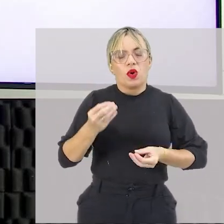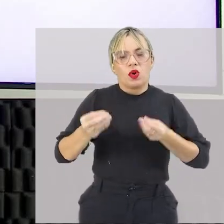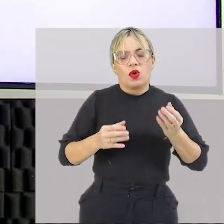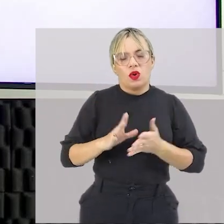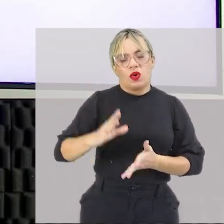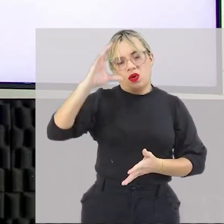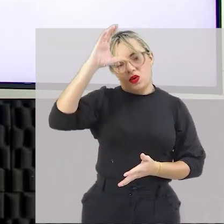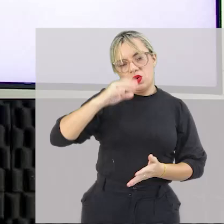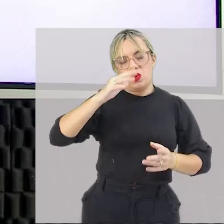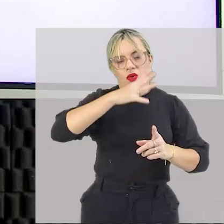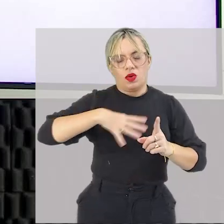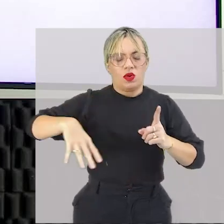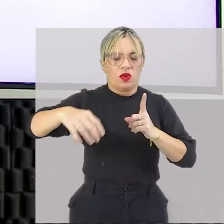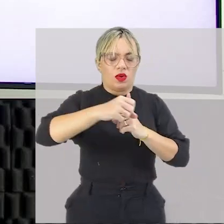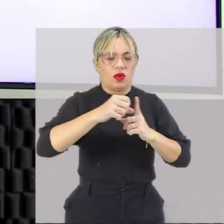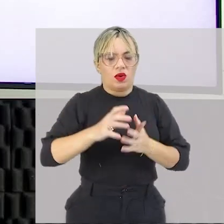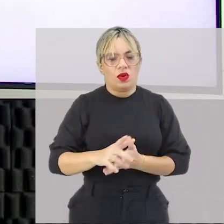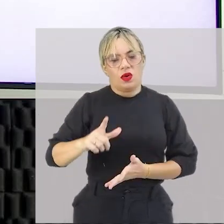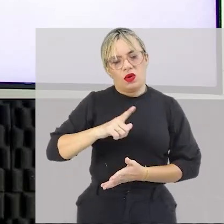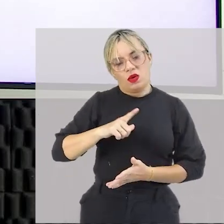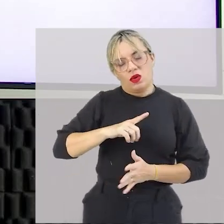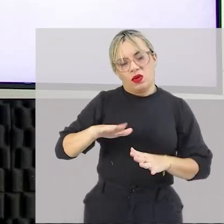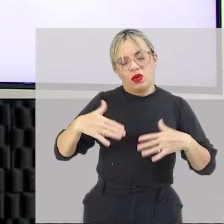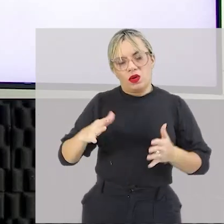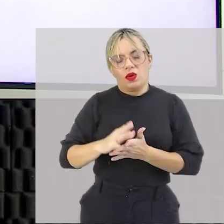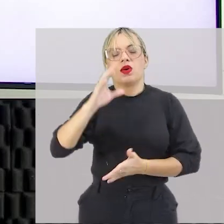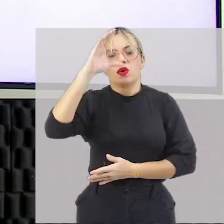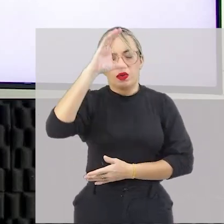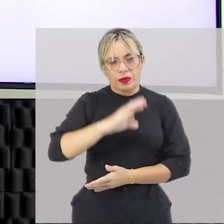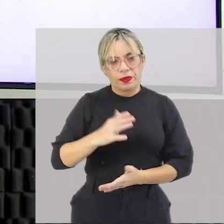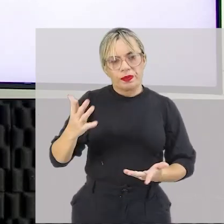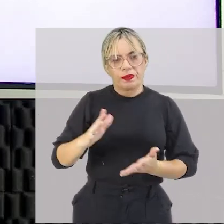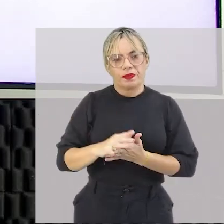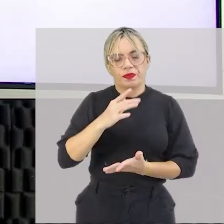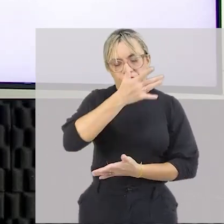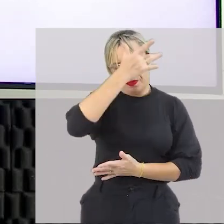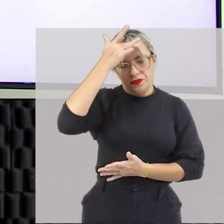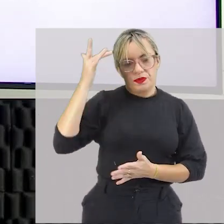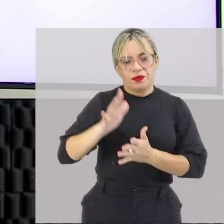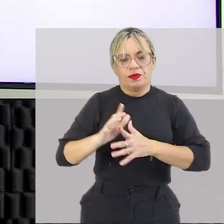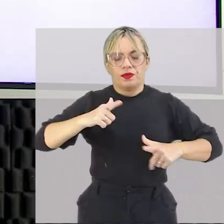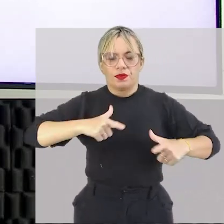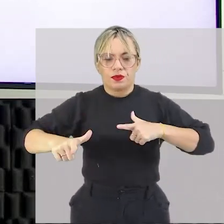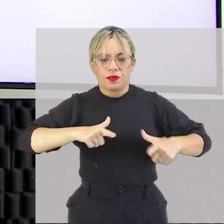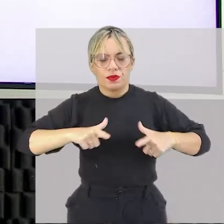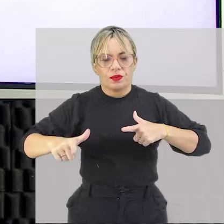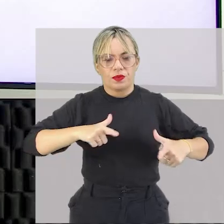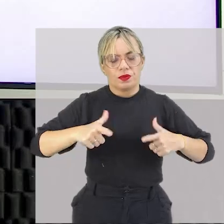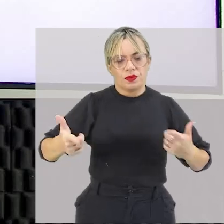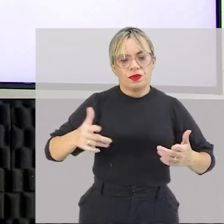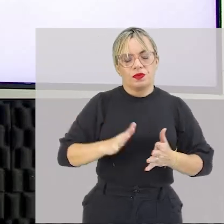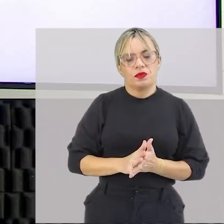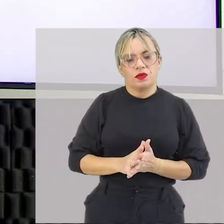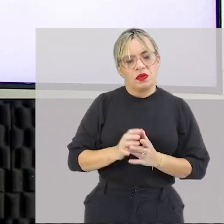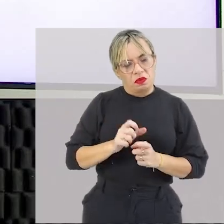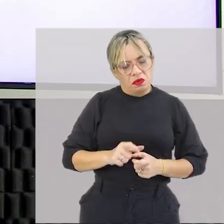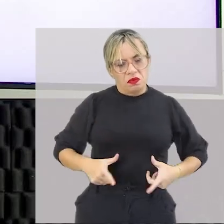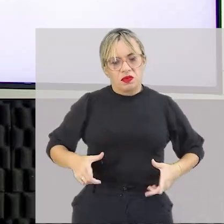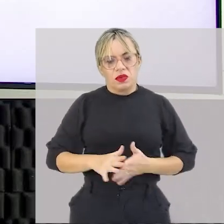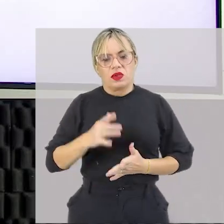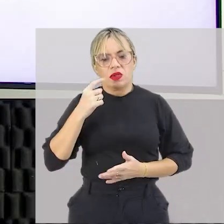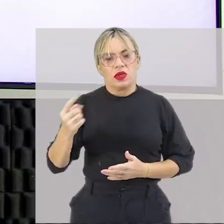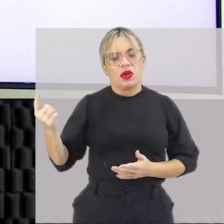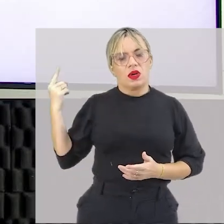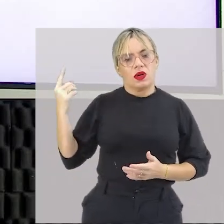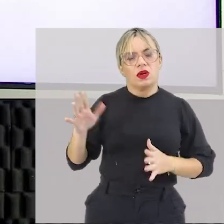cidadão, a visão que a sociedade tem dele, ou deveria ter, como cidadão de direito, uma pessoa que trabalha, que é honesta, etc e tal, certo?